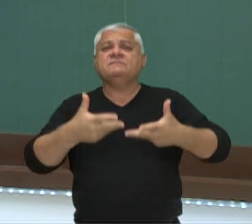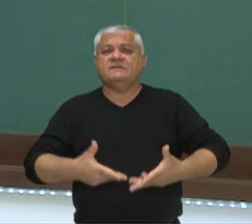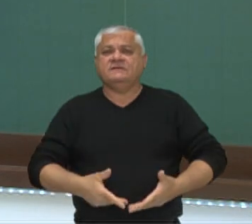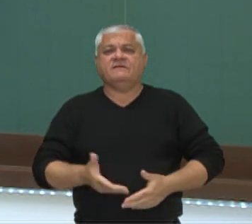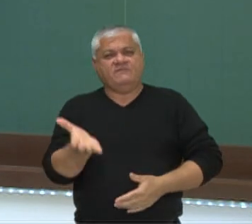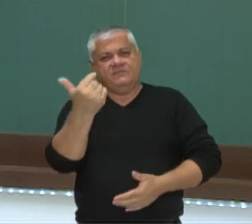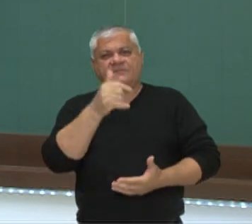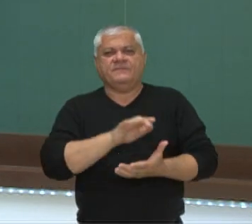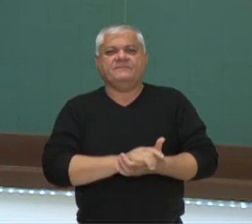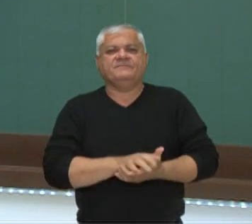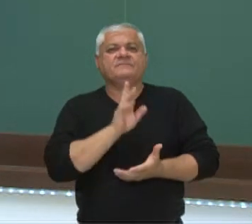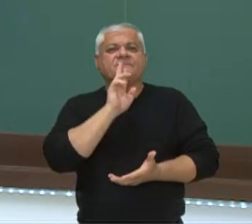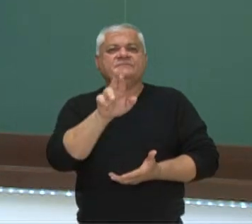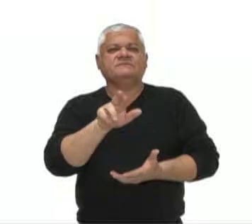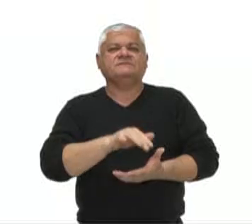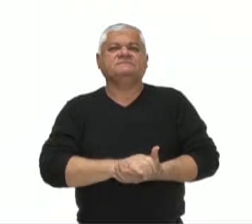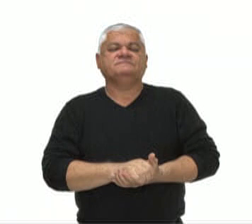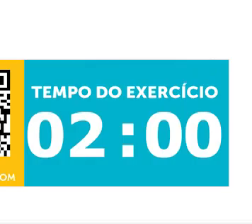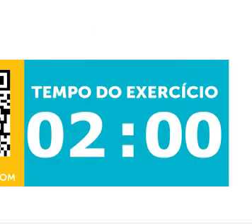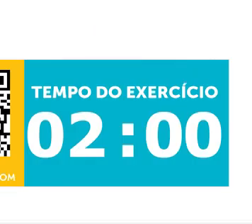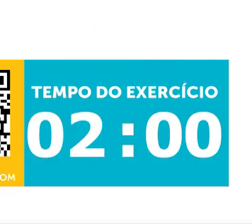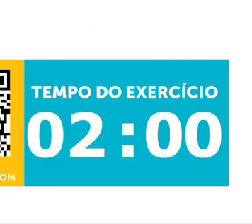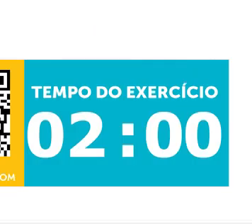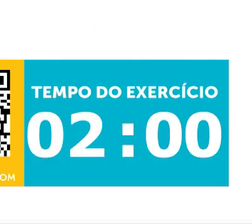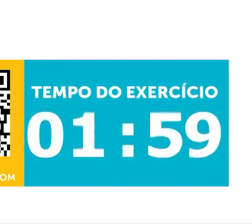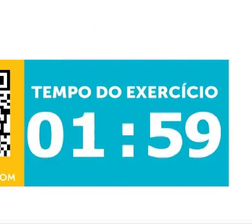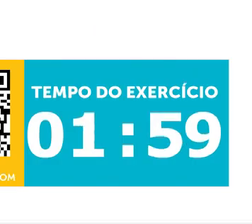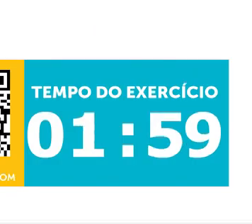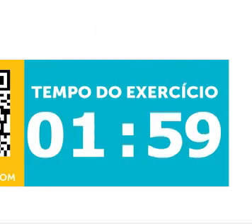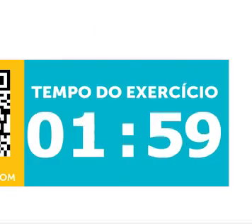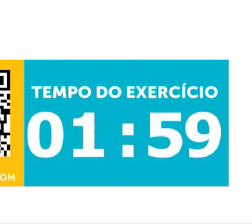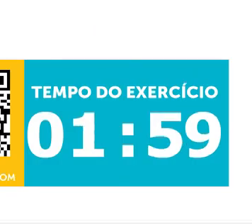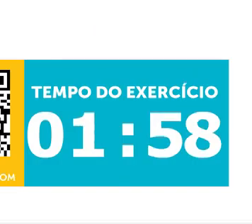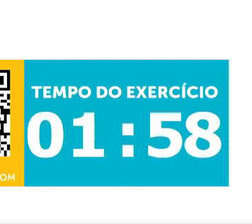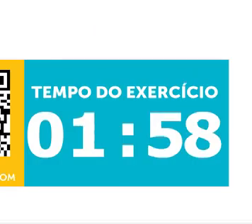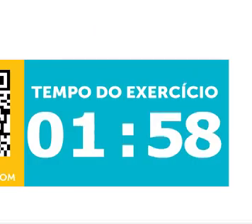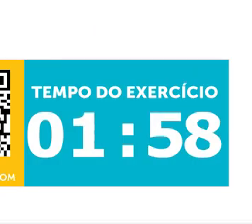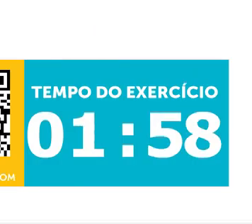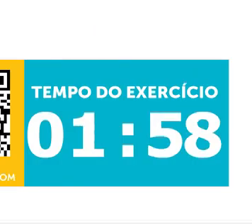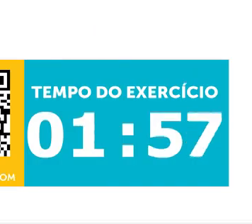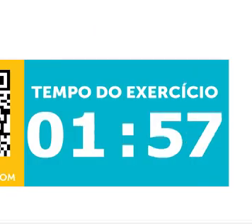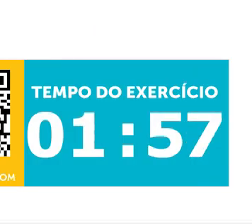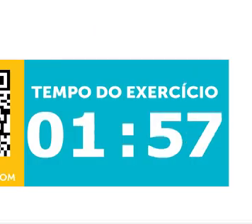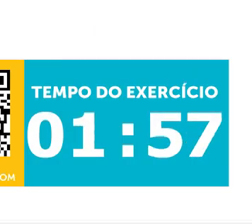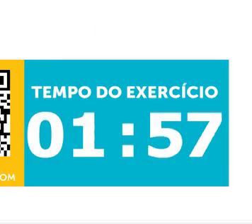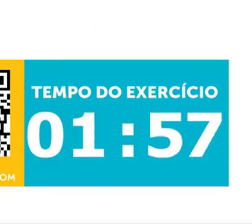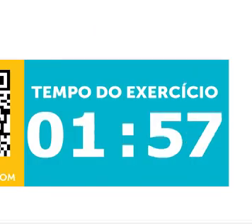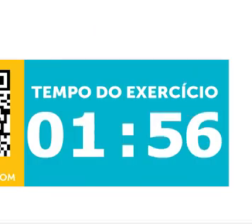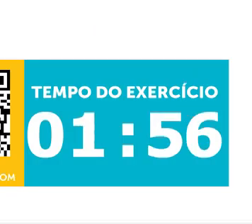Vamos lá, responda.